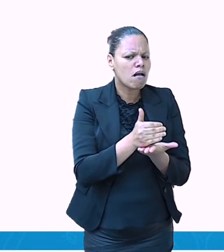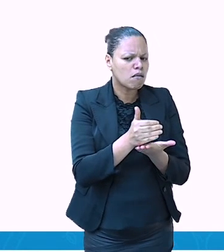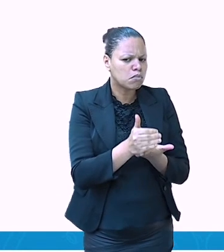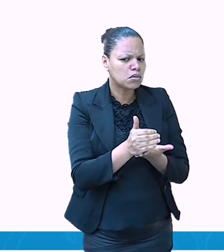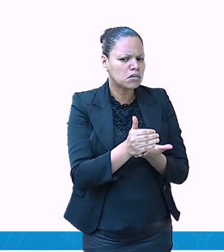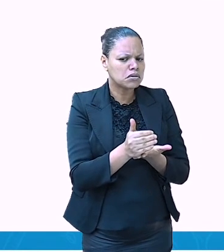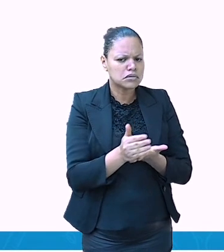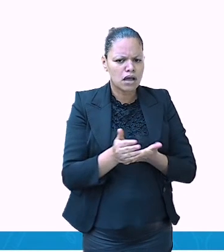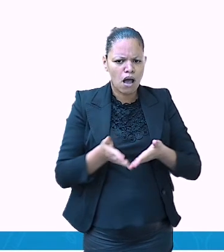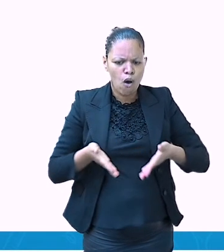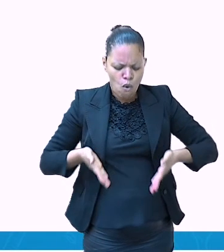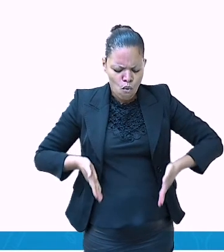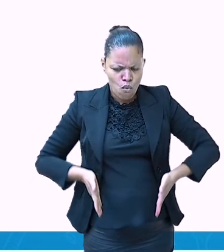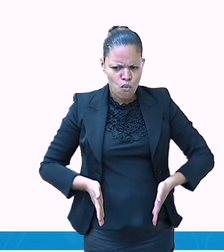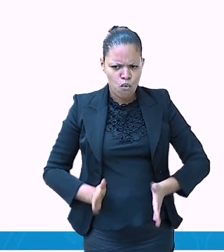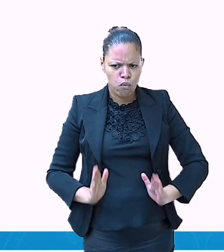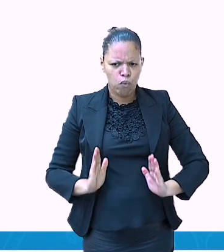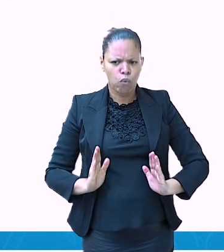são?